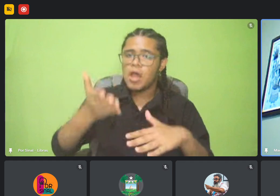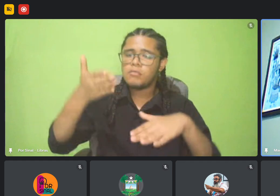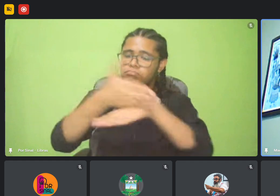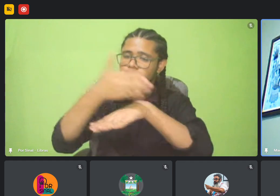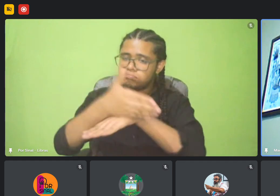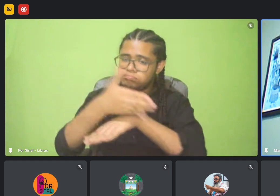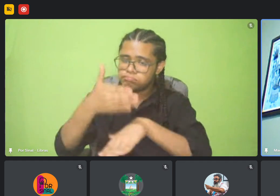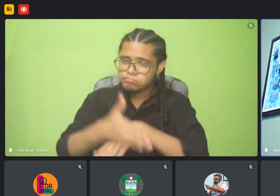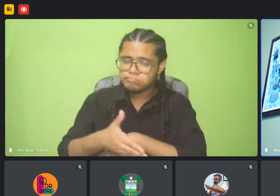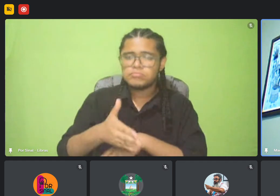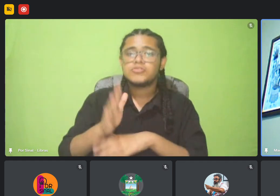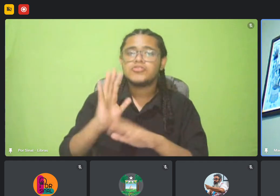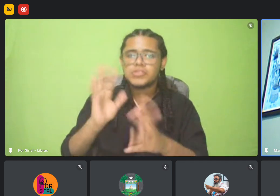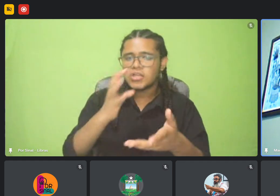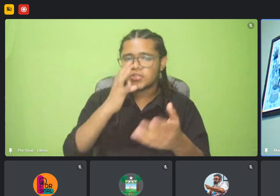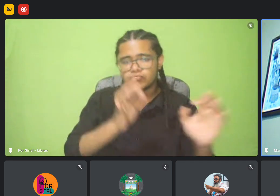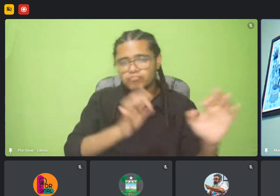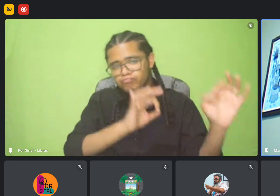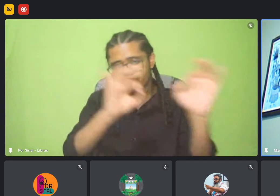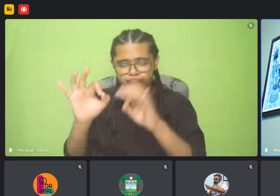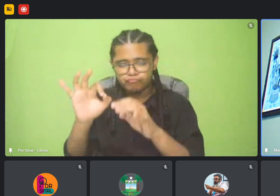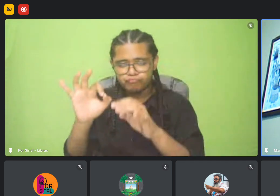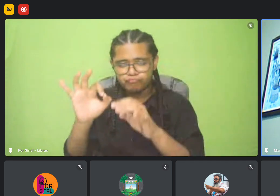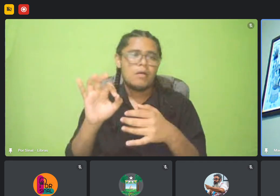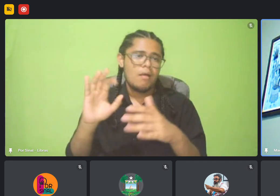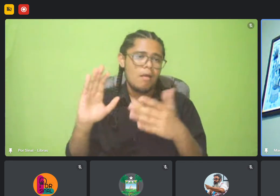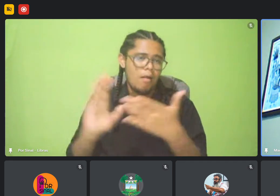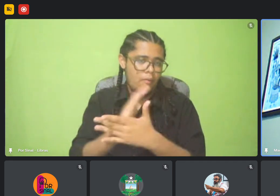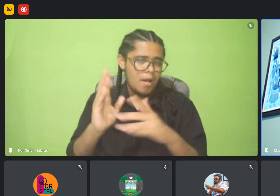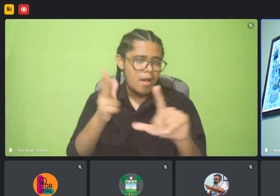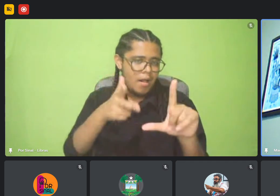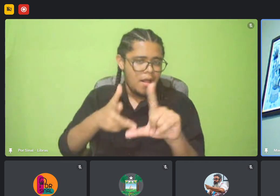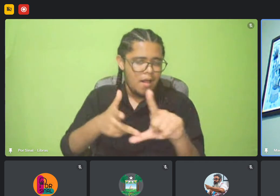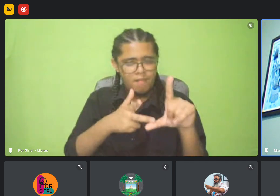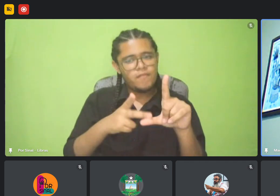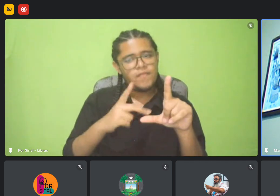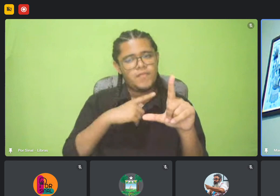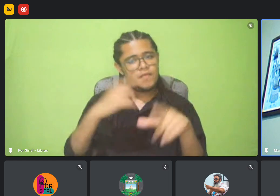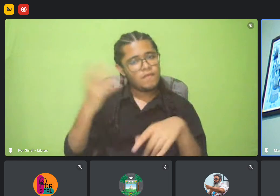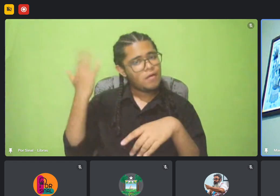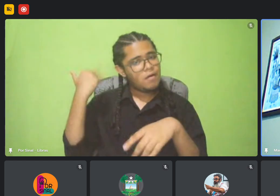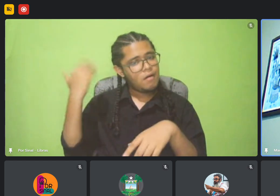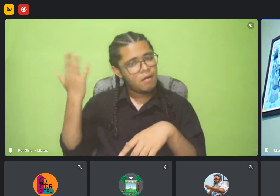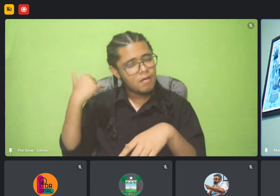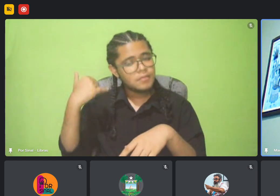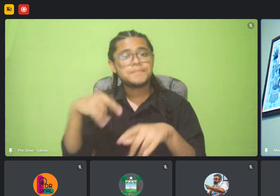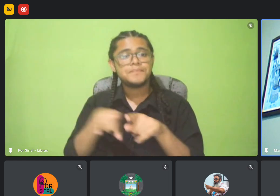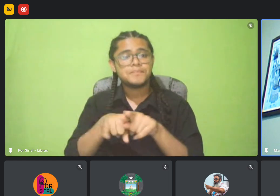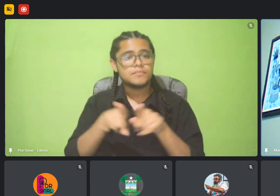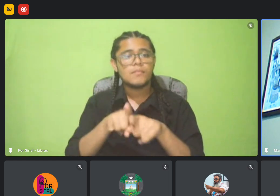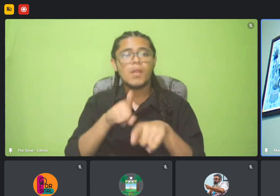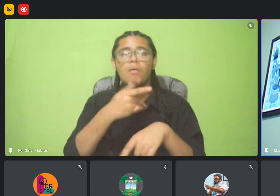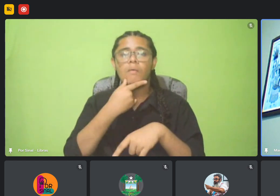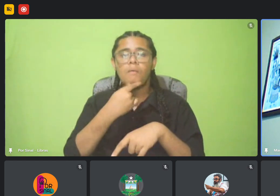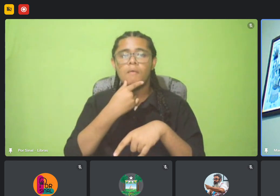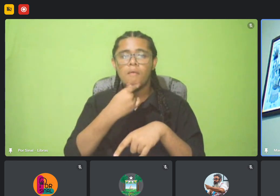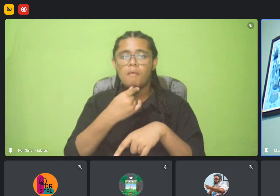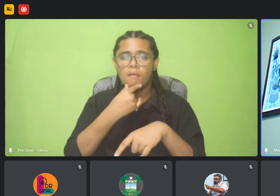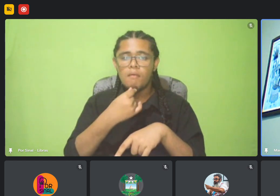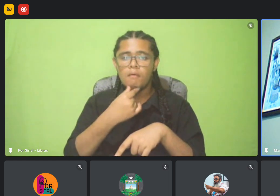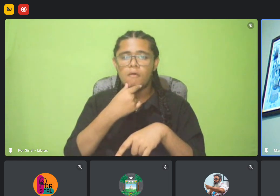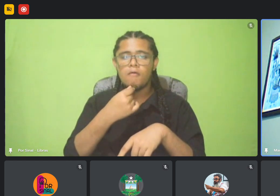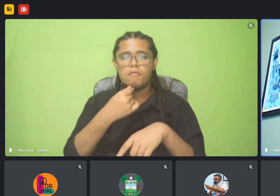certo? E aí, o Vanilson, que é Conselheiro Nacional de Saúde pelo Movimento Nacional População de Rua.